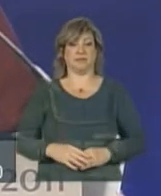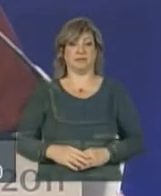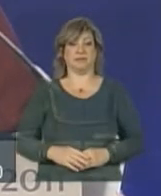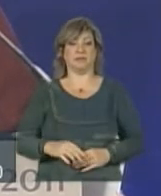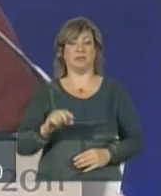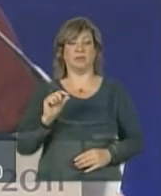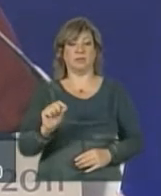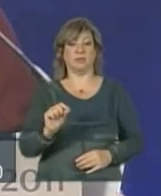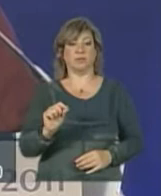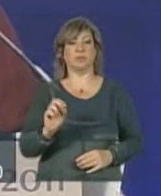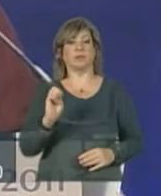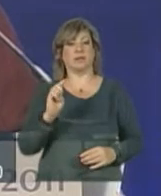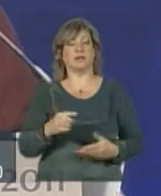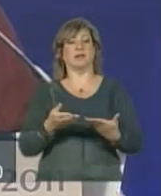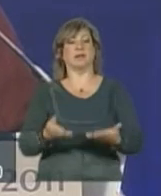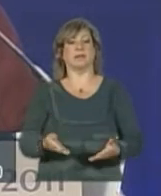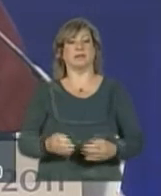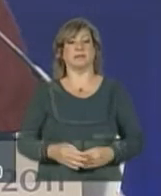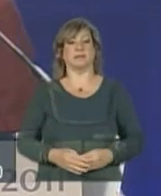que são, apesar de